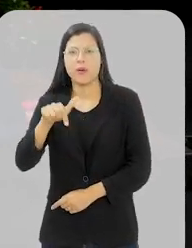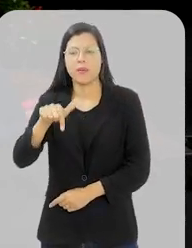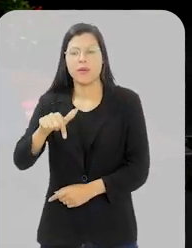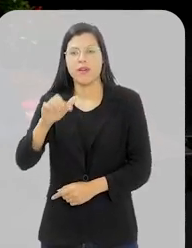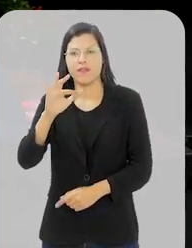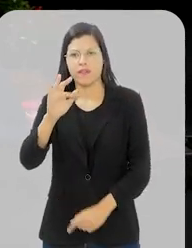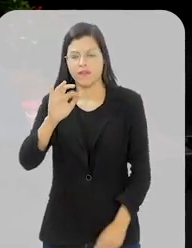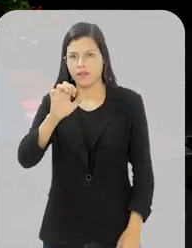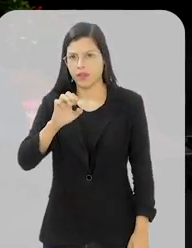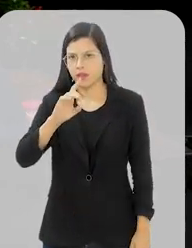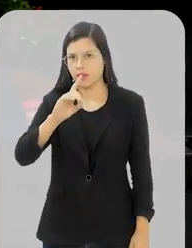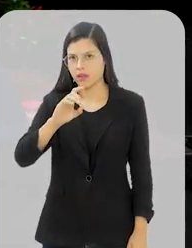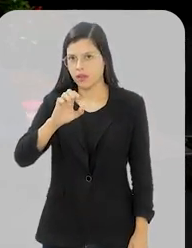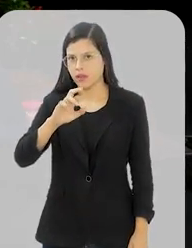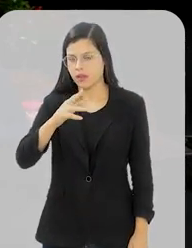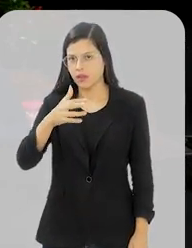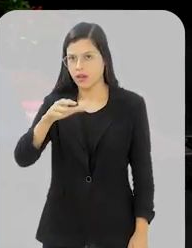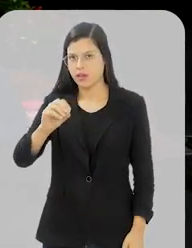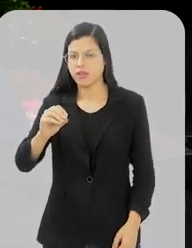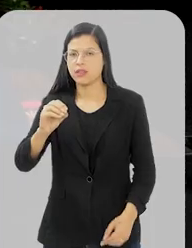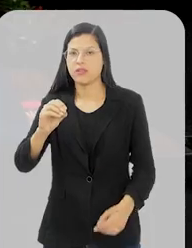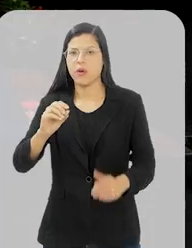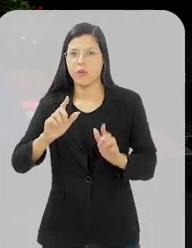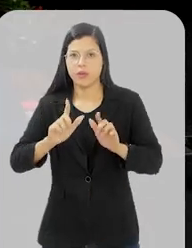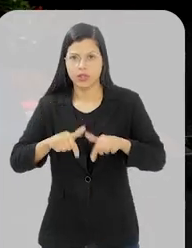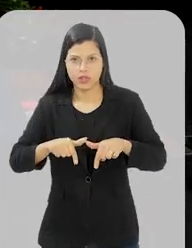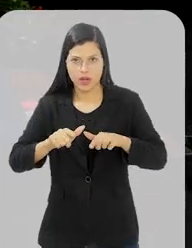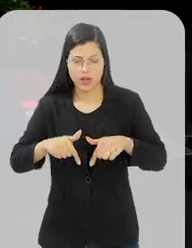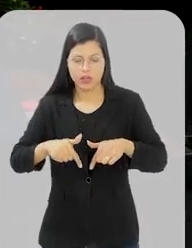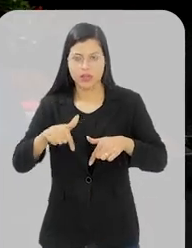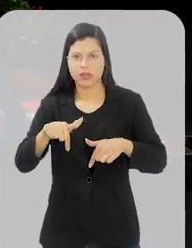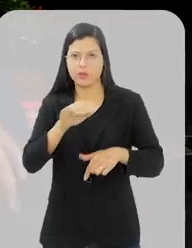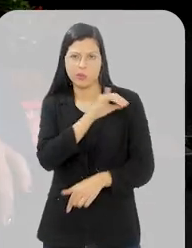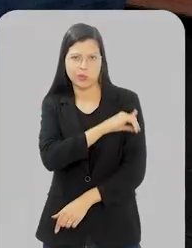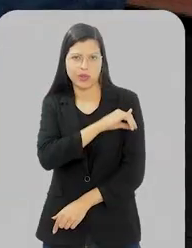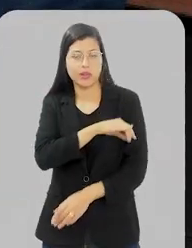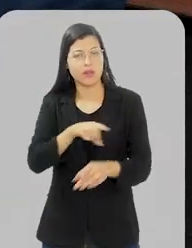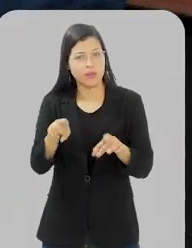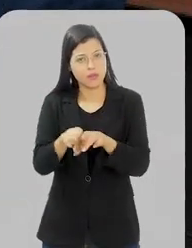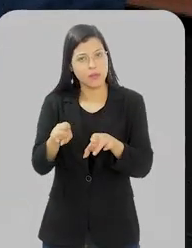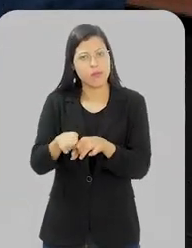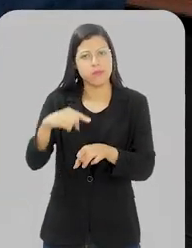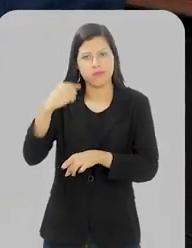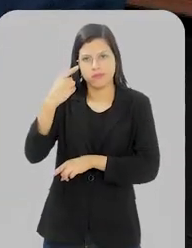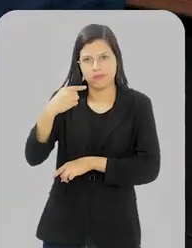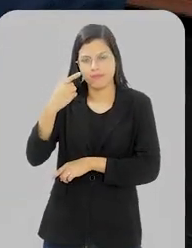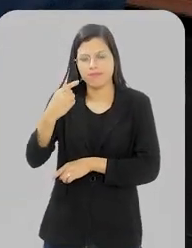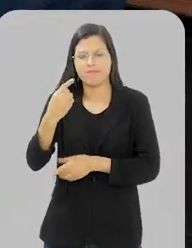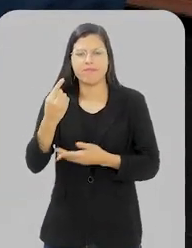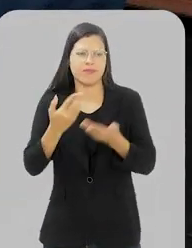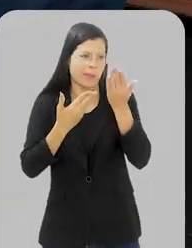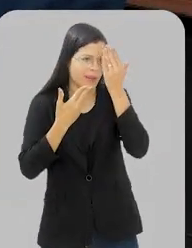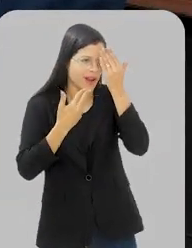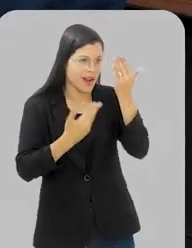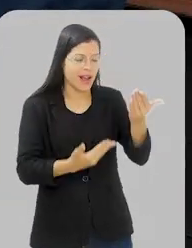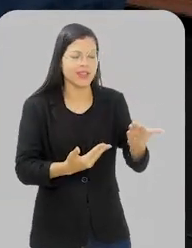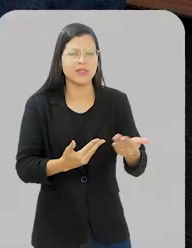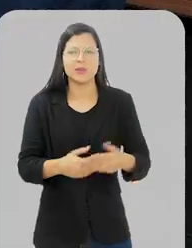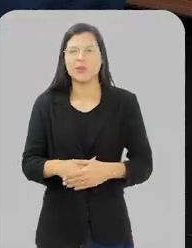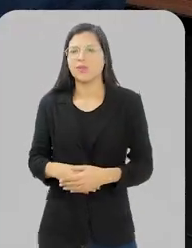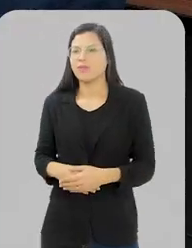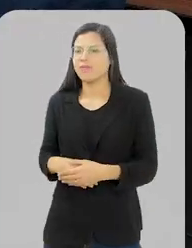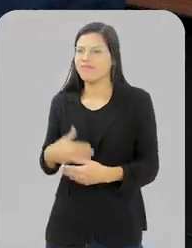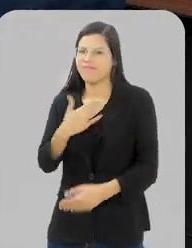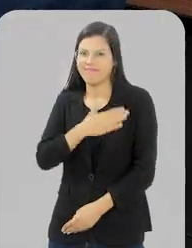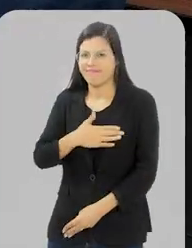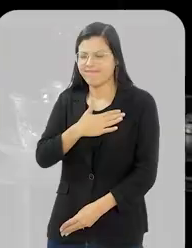Israelita do Rio de Janeiro e advogado Muito obrigado Dr Paulo mes é um prazer mais uma vez